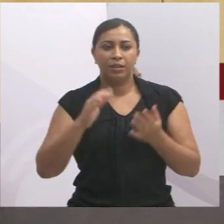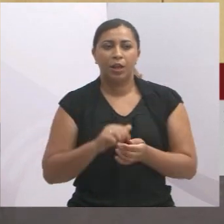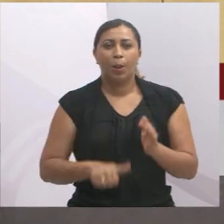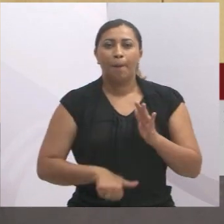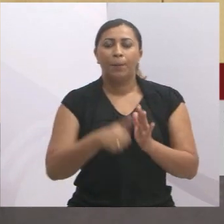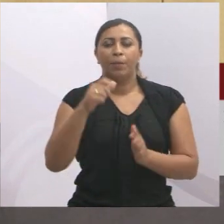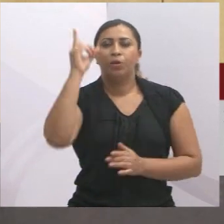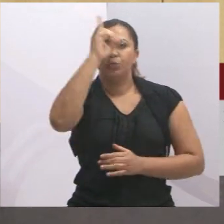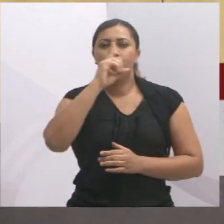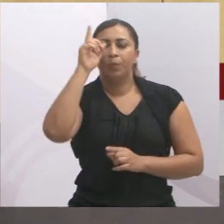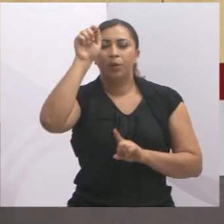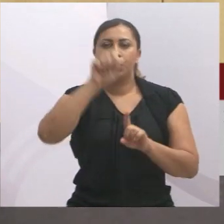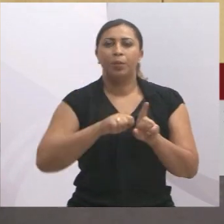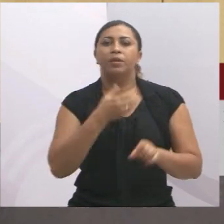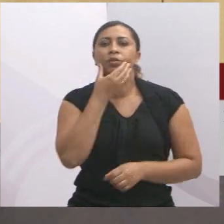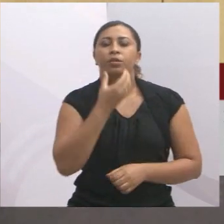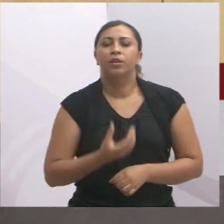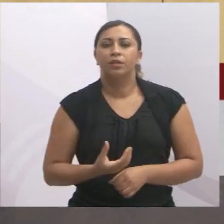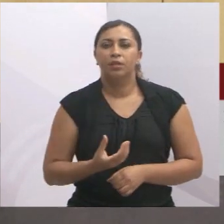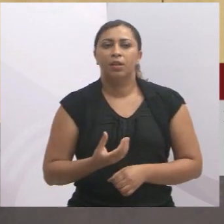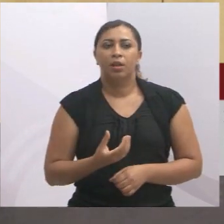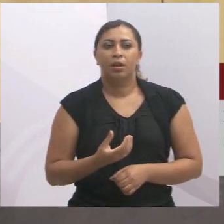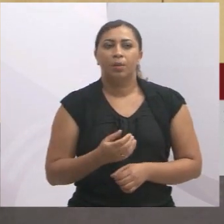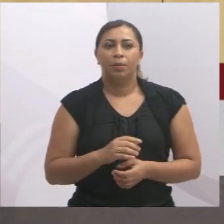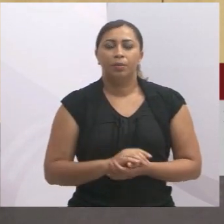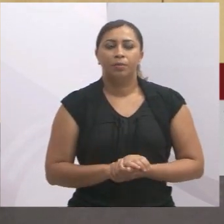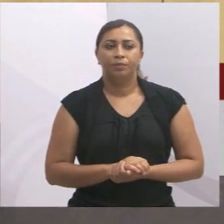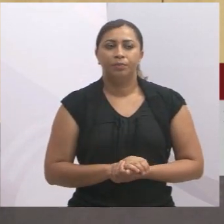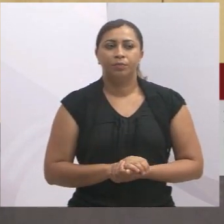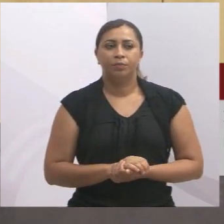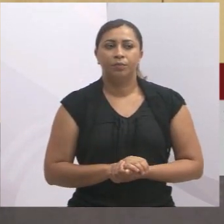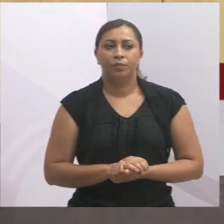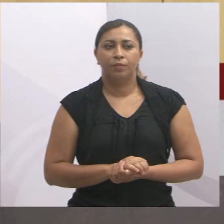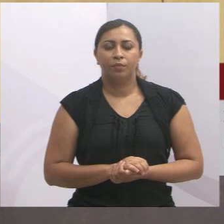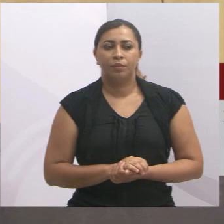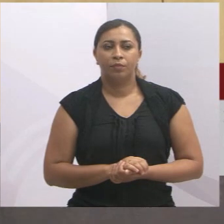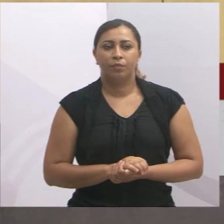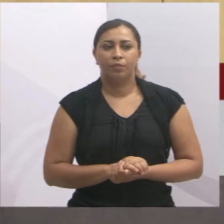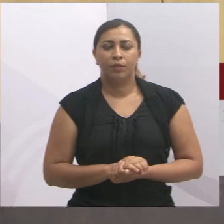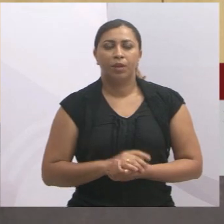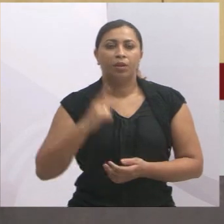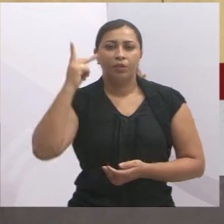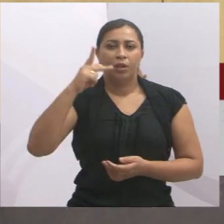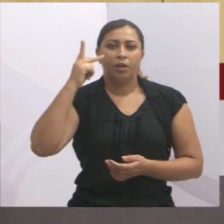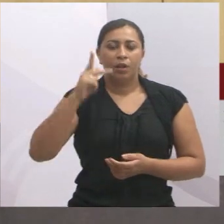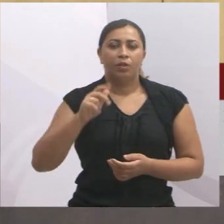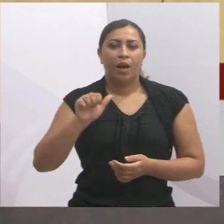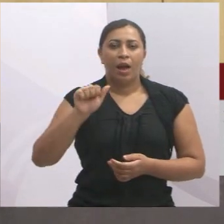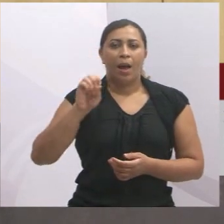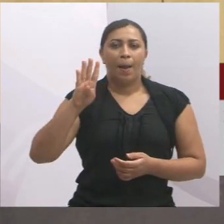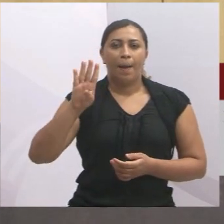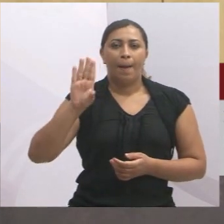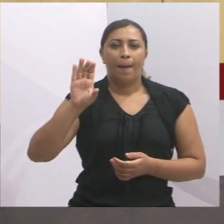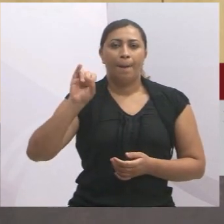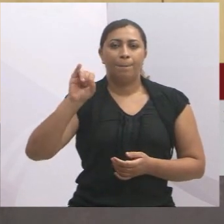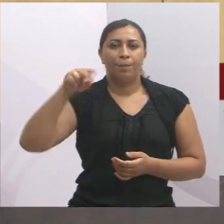no primeiro domingo do mês de dezembro, e dá outras providências. Autoria, vereador Abner de Madureira.